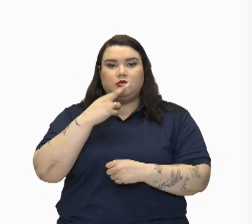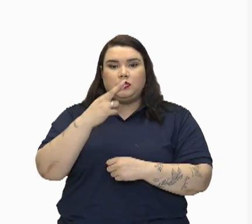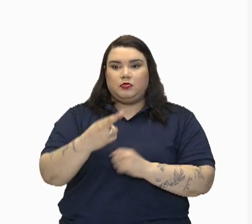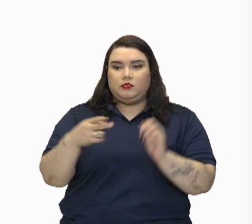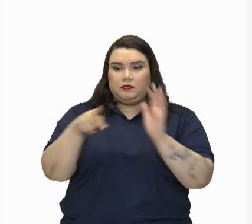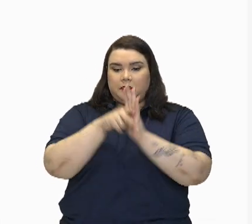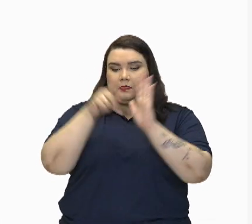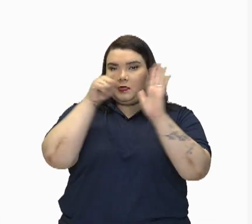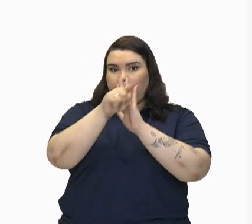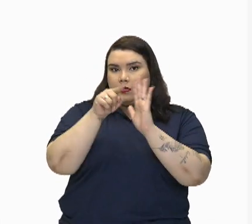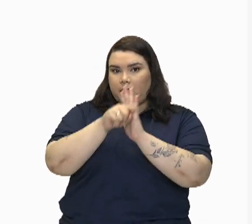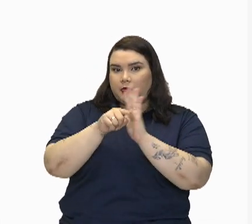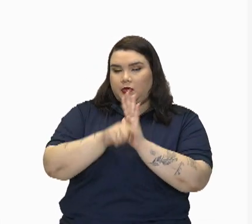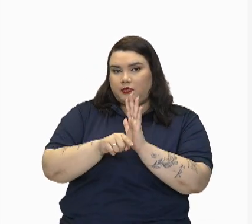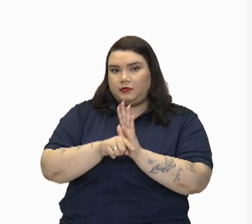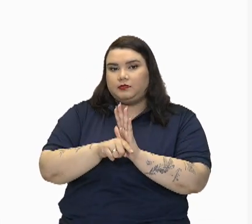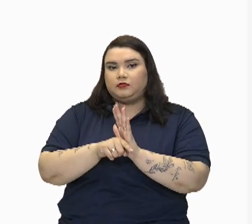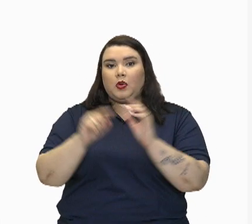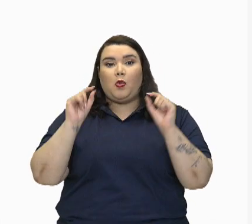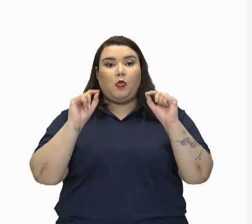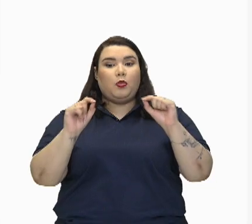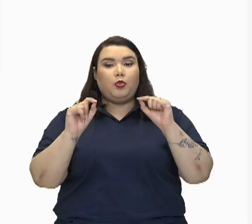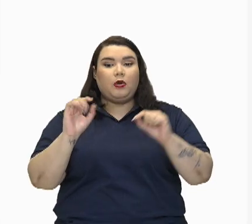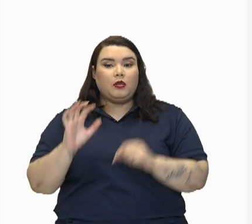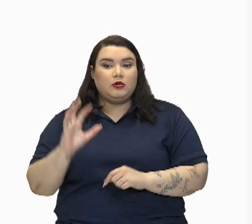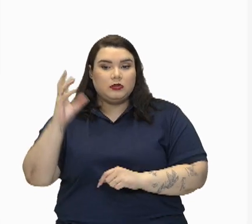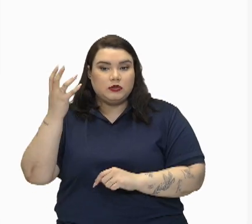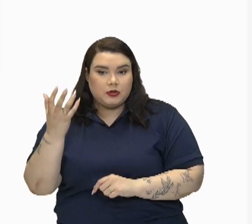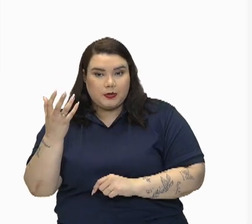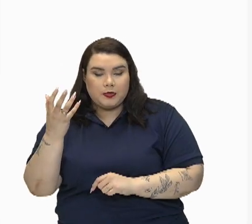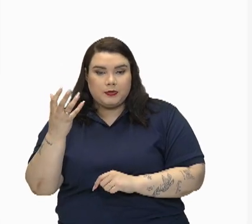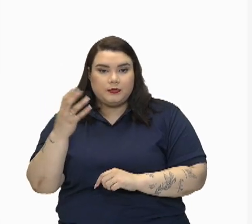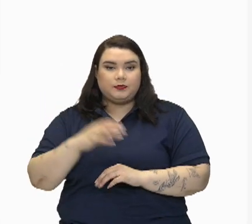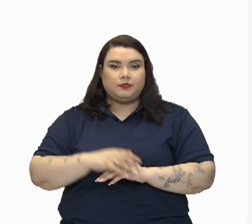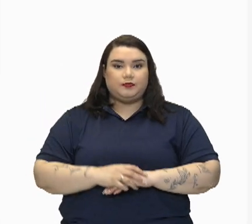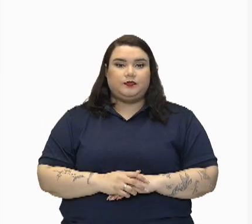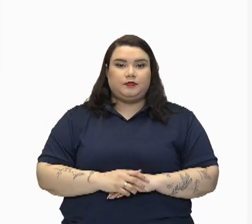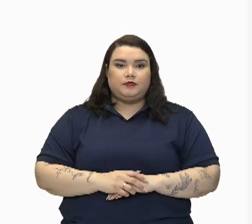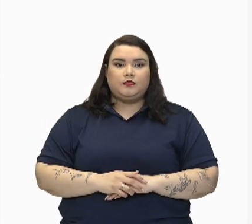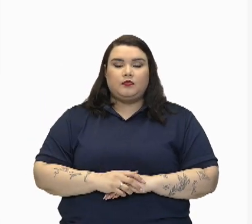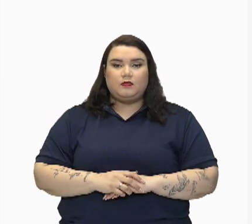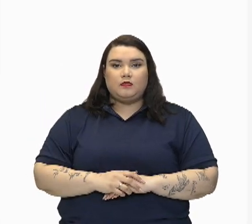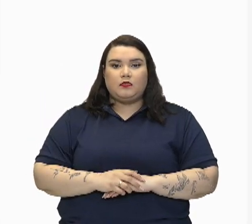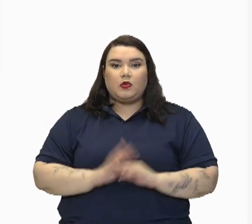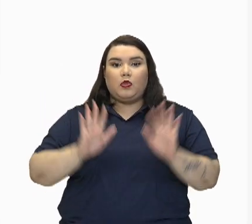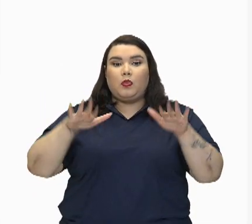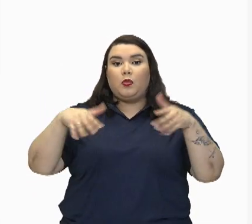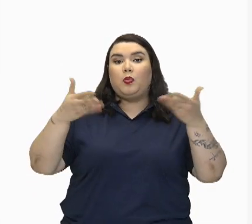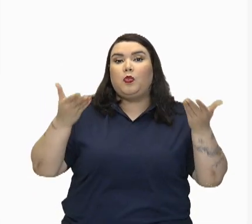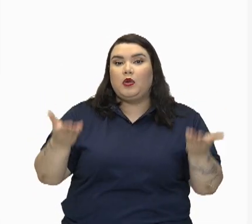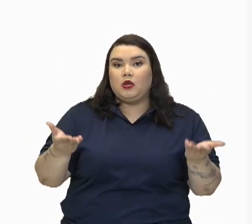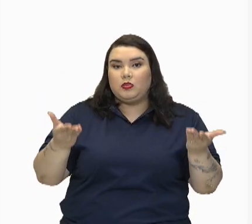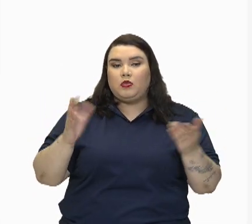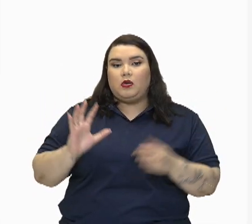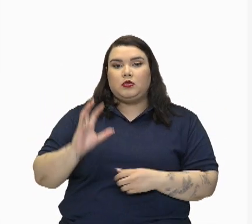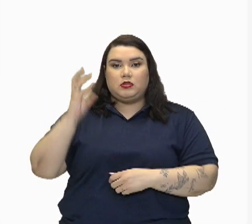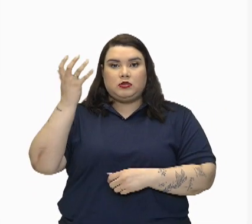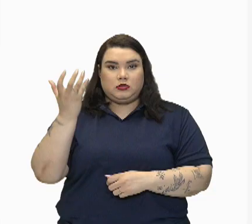essas perguntas. O que aconteceu? Fato. Quando